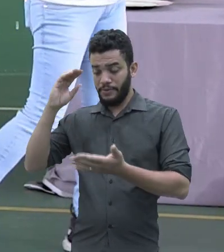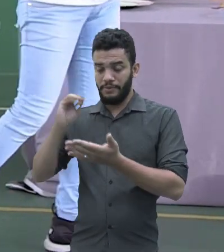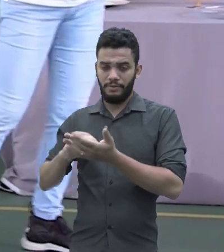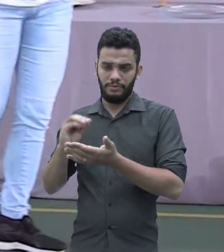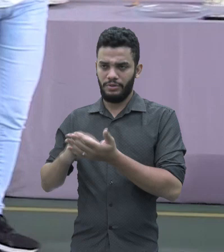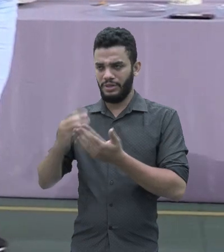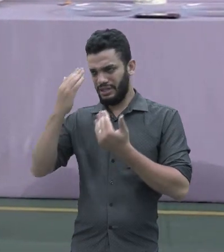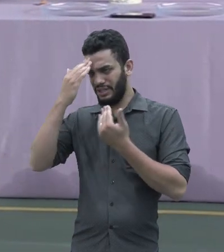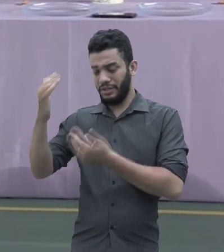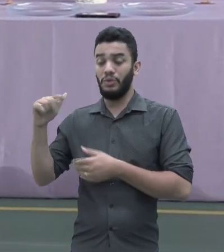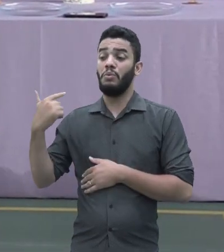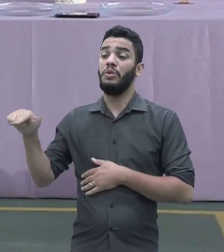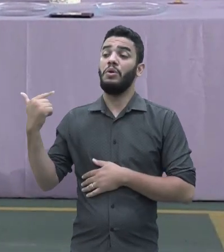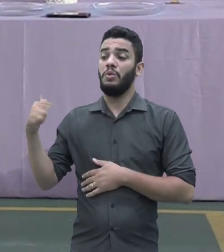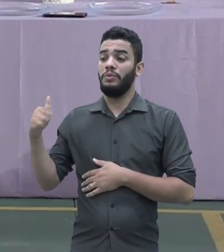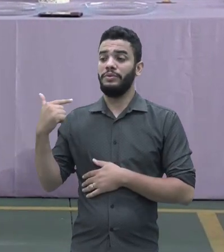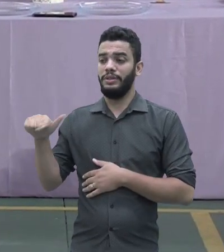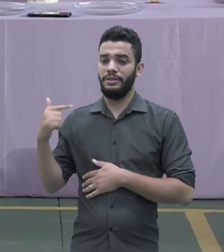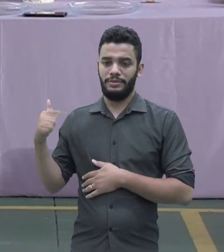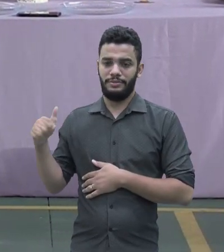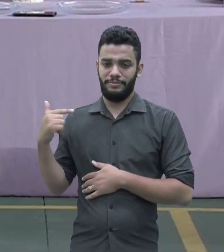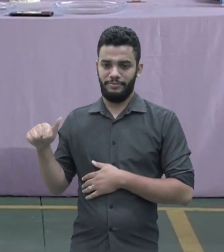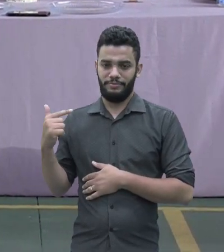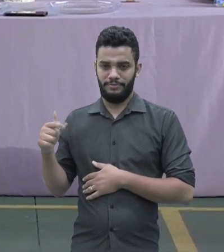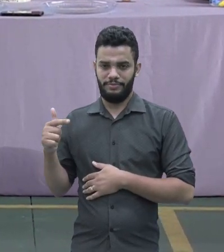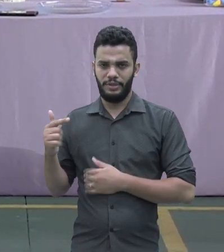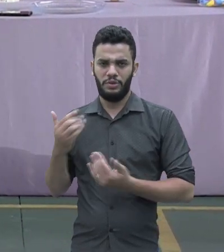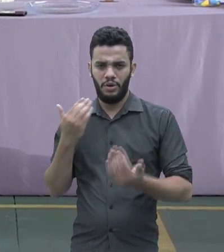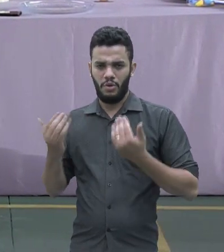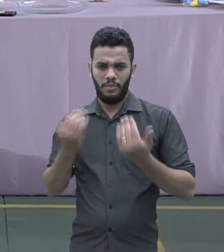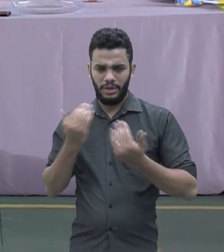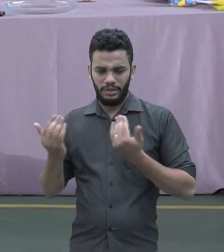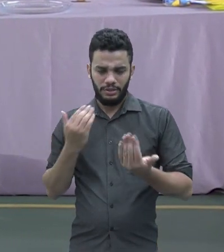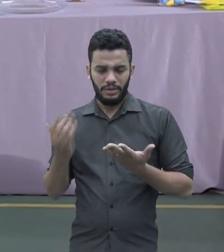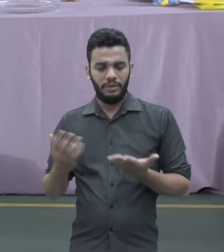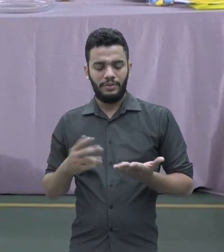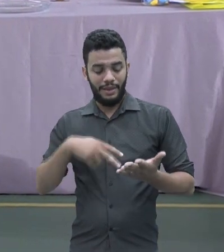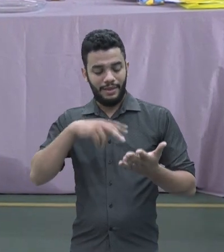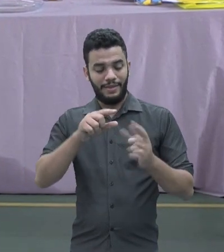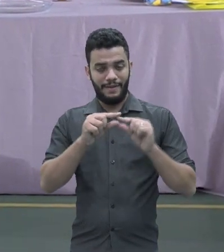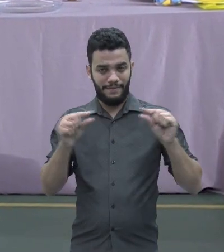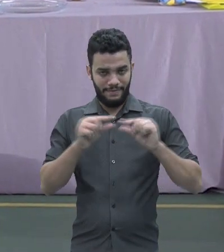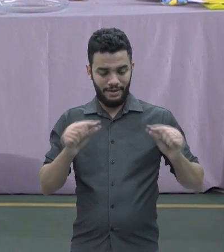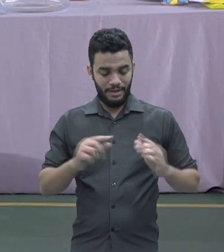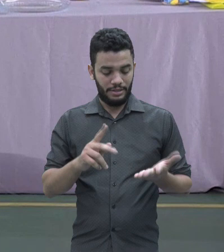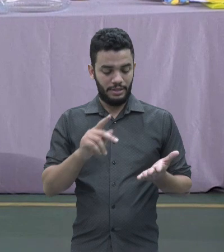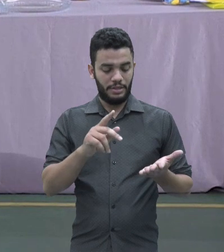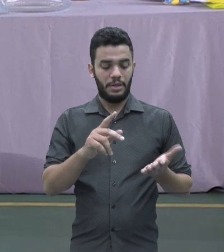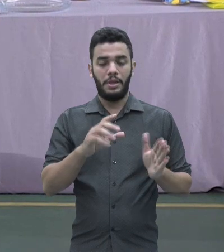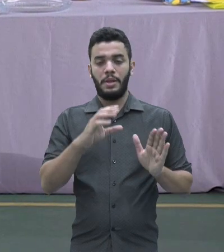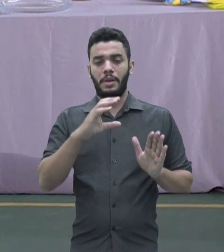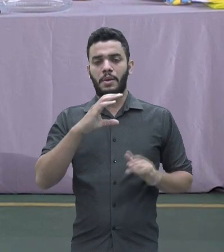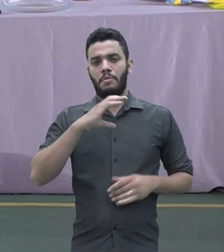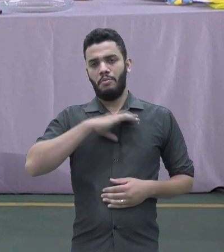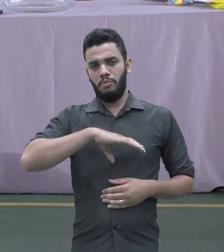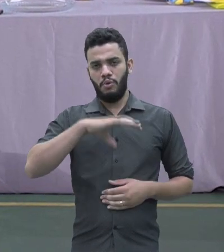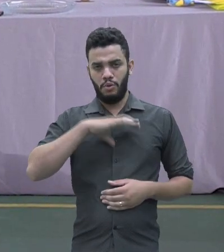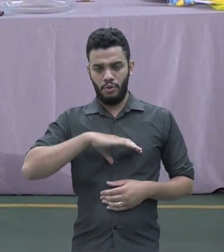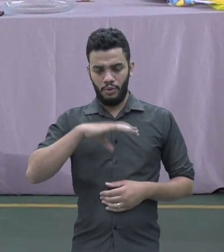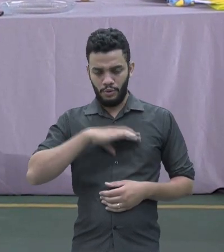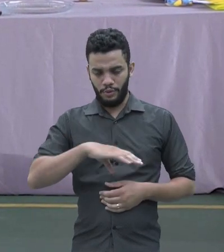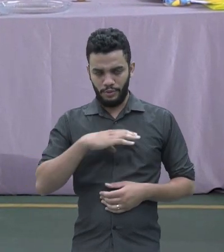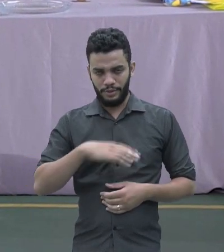estéril? O que seria estéril para você? Olha, quando uma pessoa também planta algo